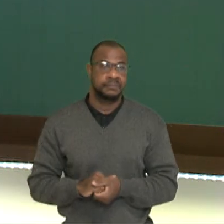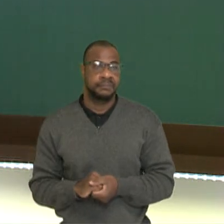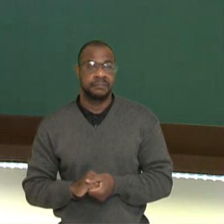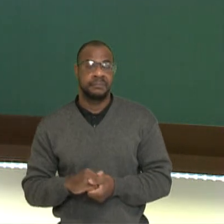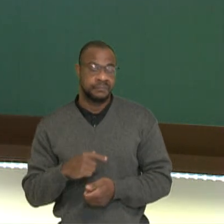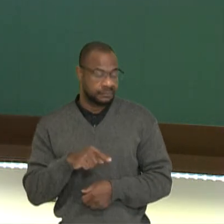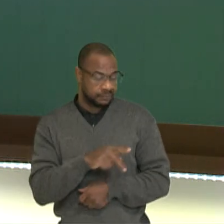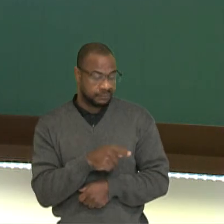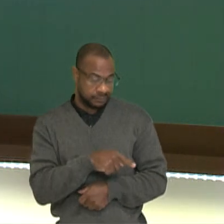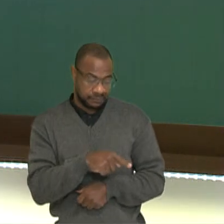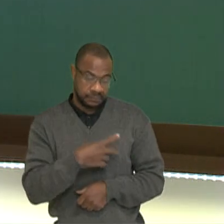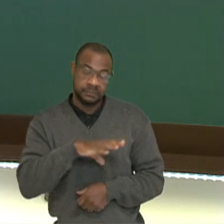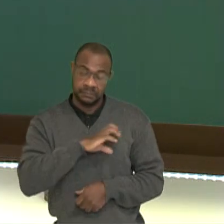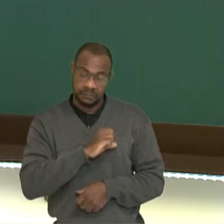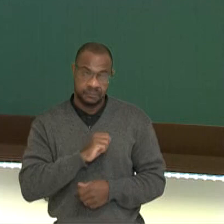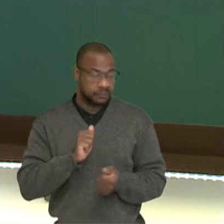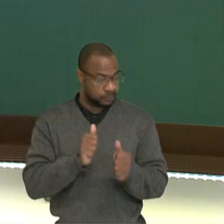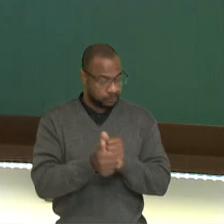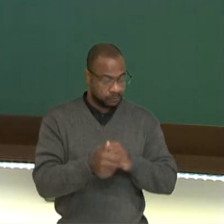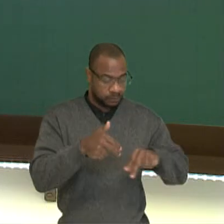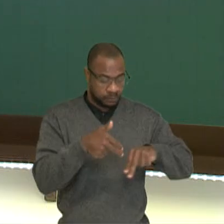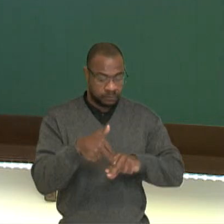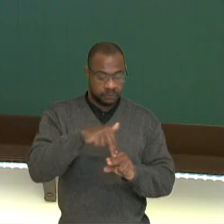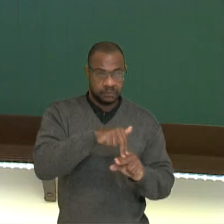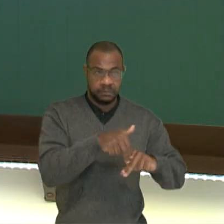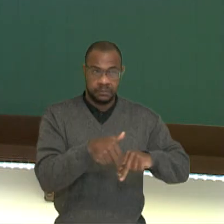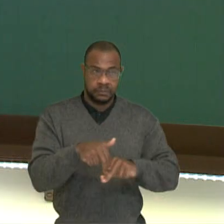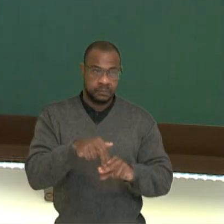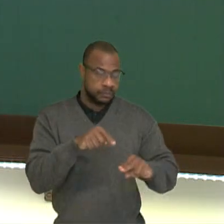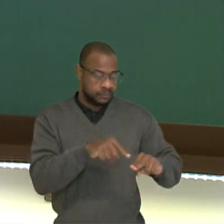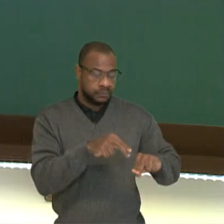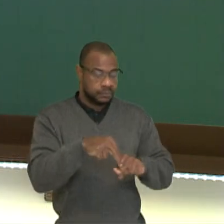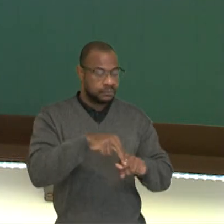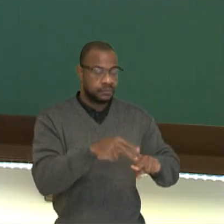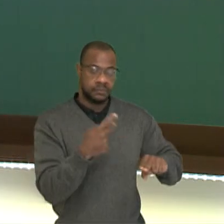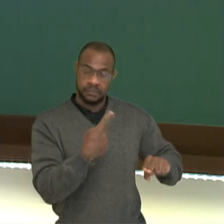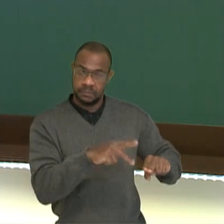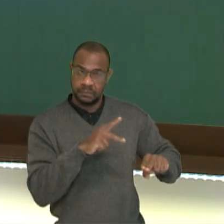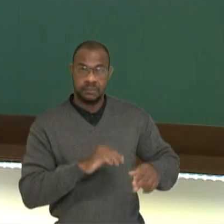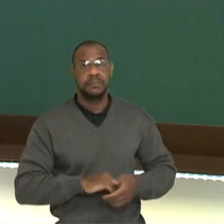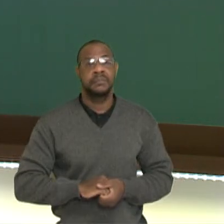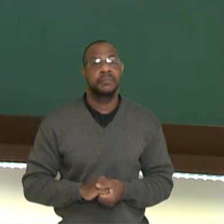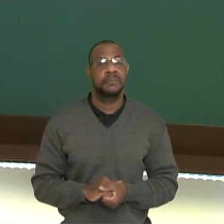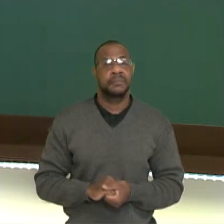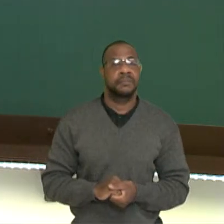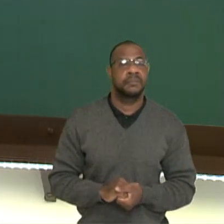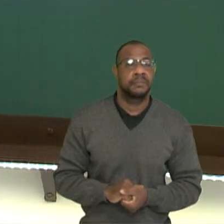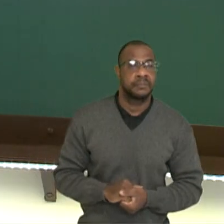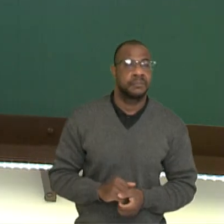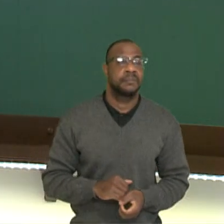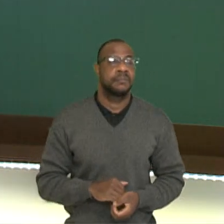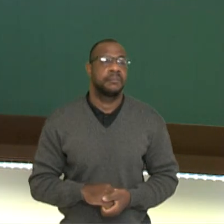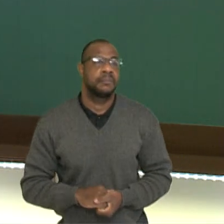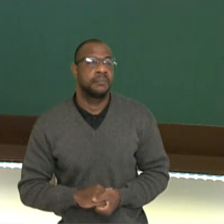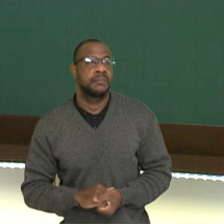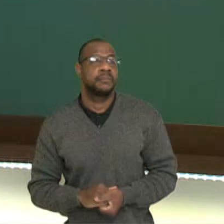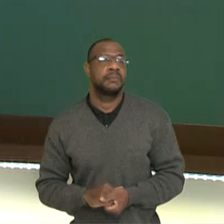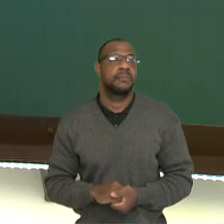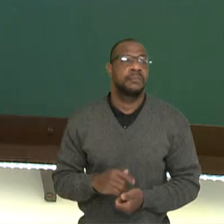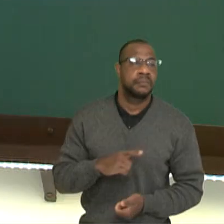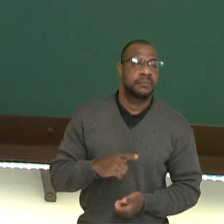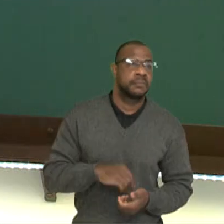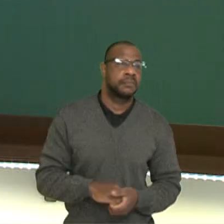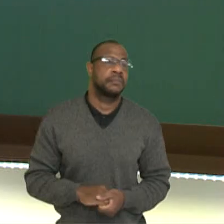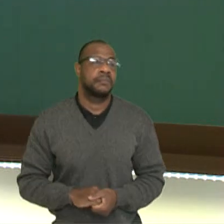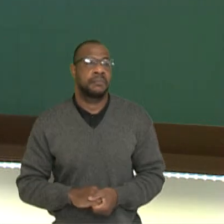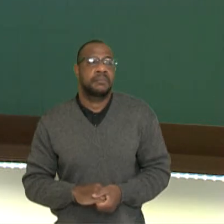eles gostam do esporte, né, o skateboard, e esses são os skates deles, ok? E aí nós temos mais